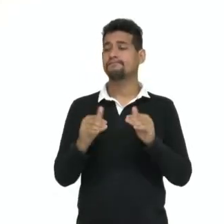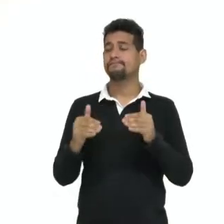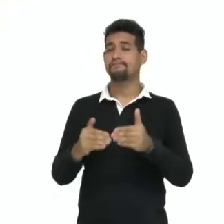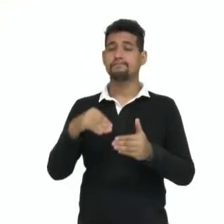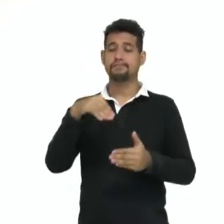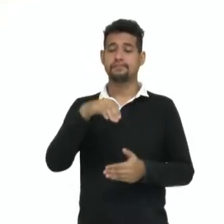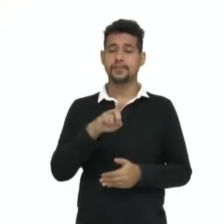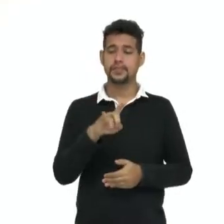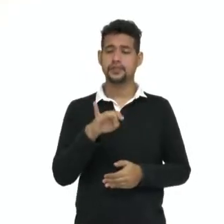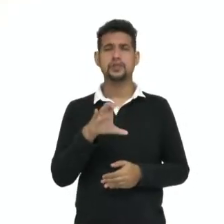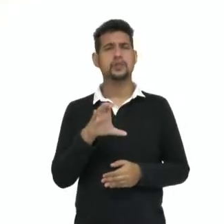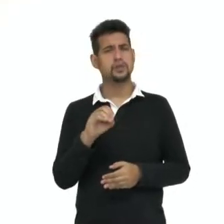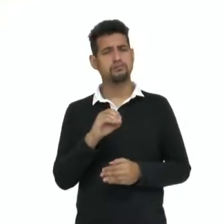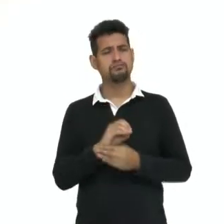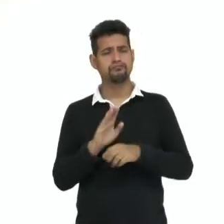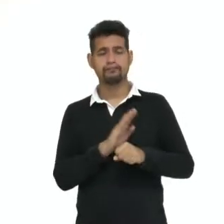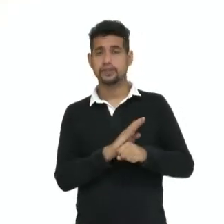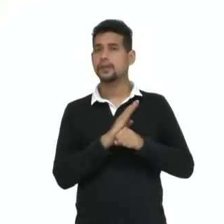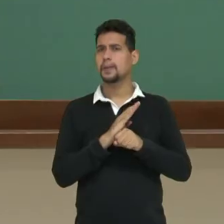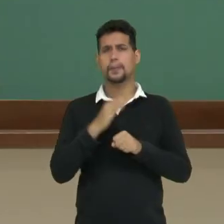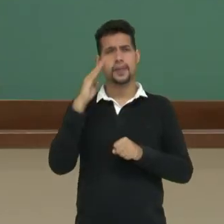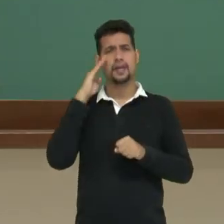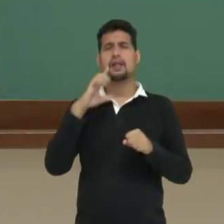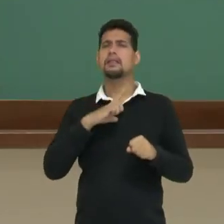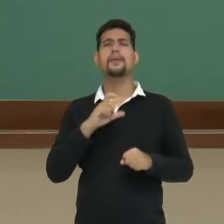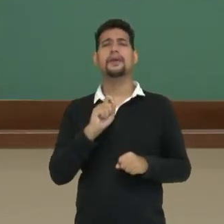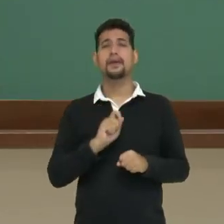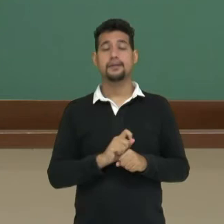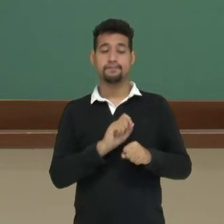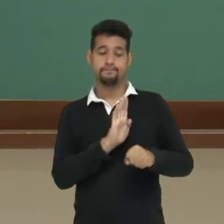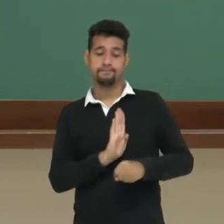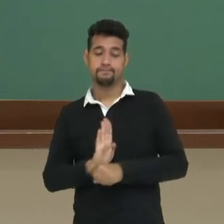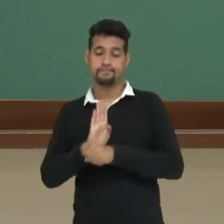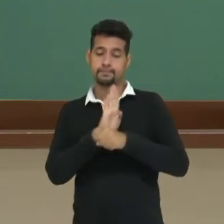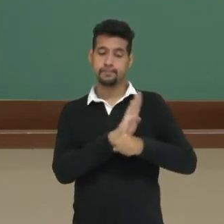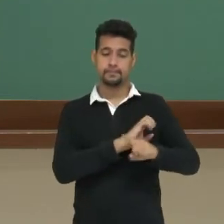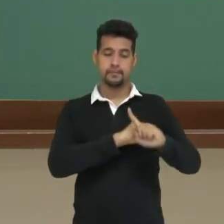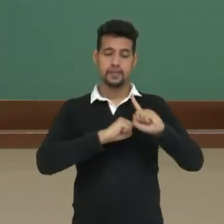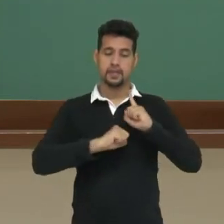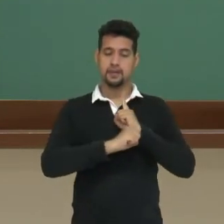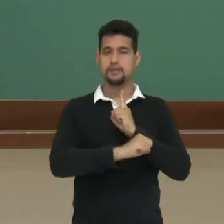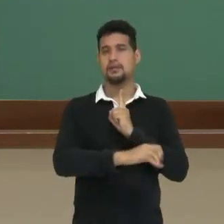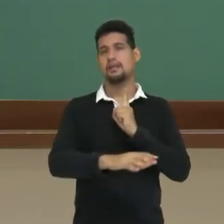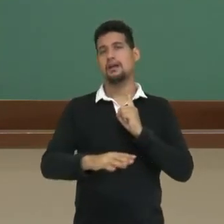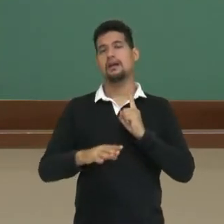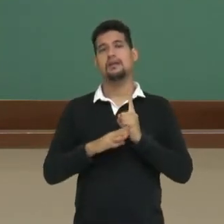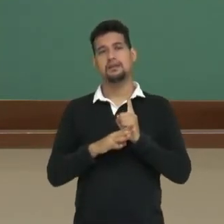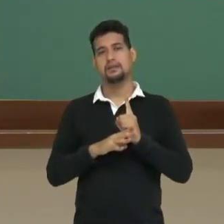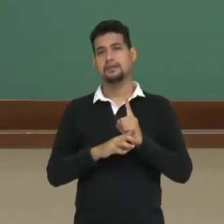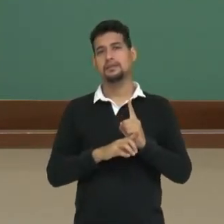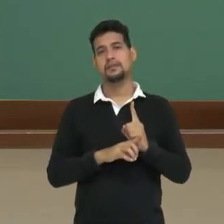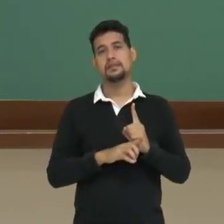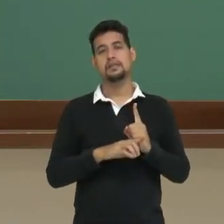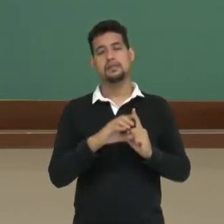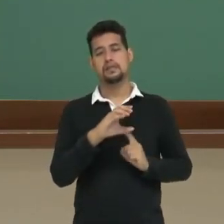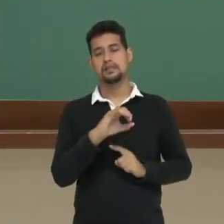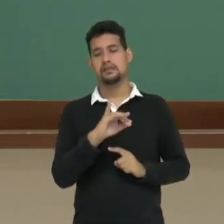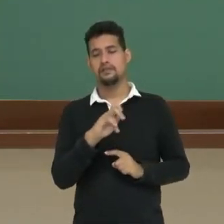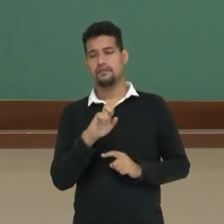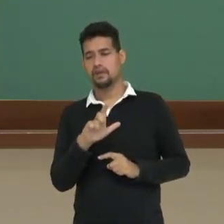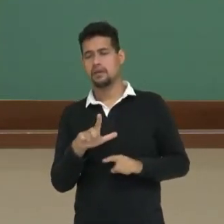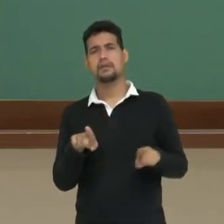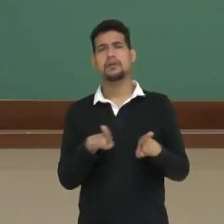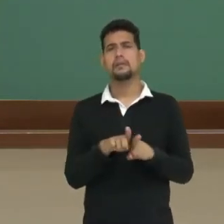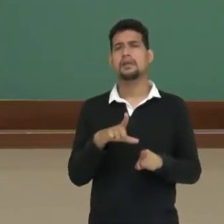davam sustentação aos militares. Então havia, sim, o apoio da sociedade não militar, da sociedade civil, que via